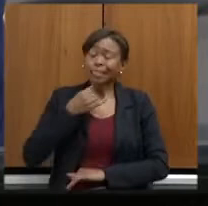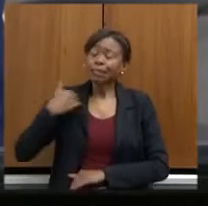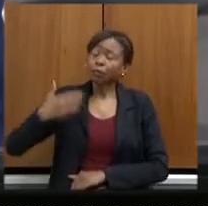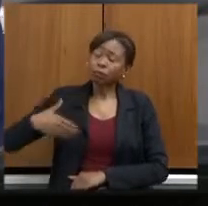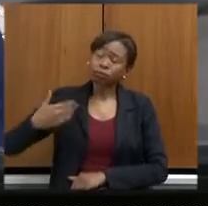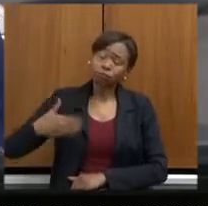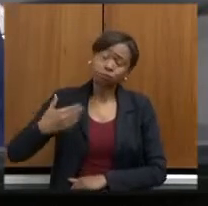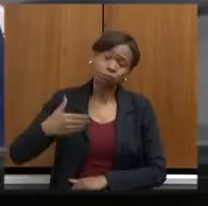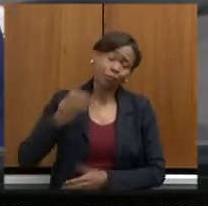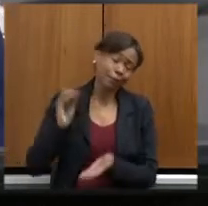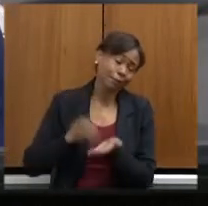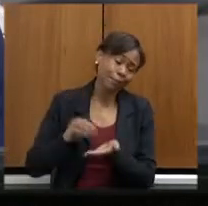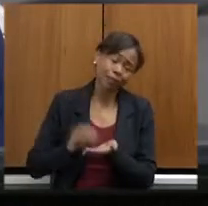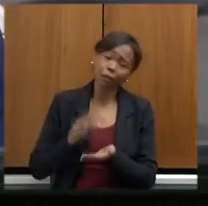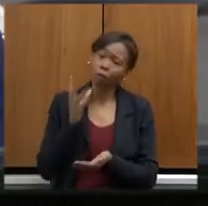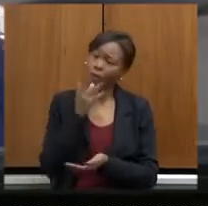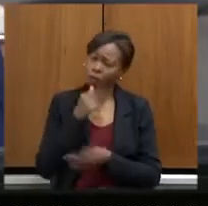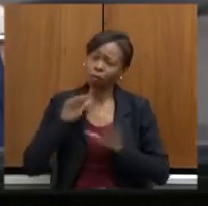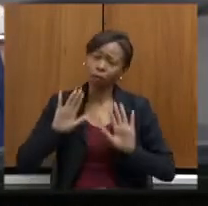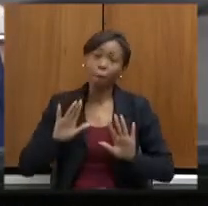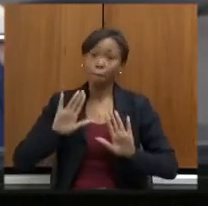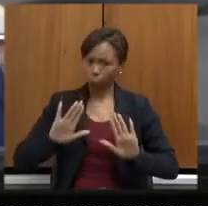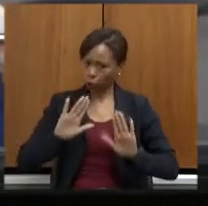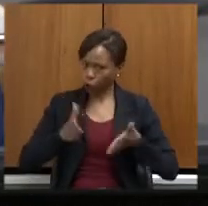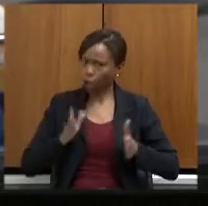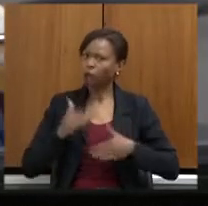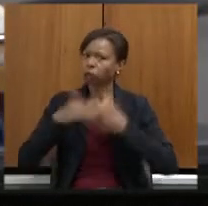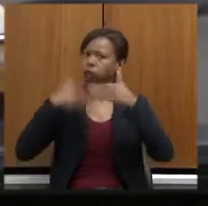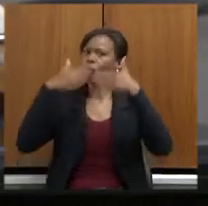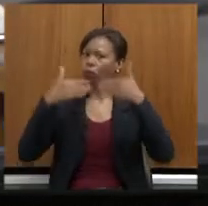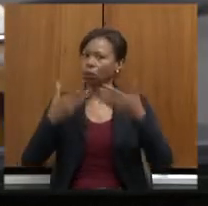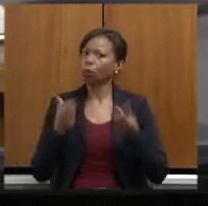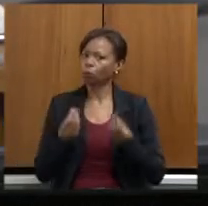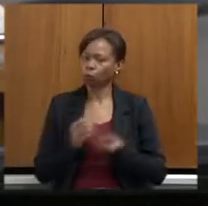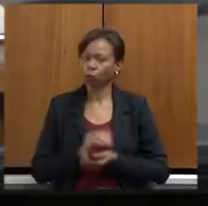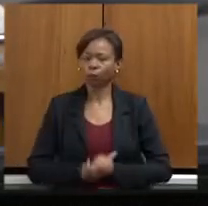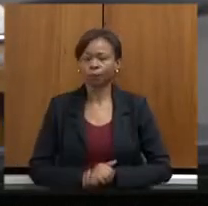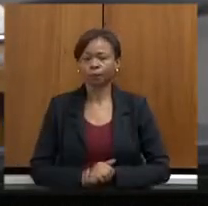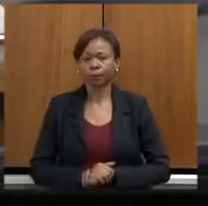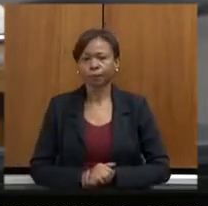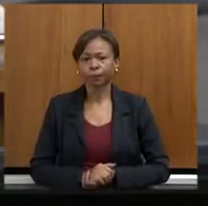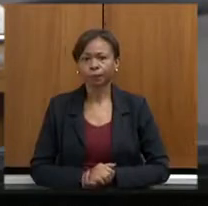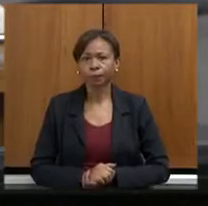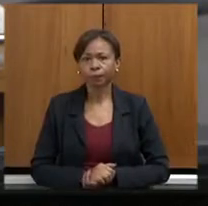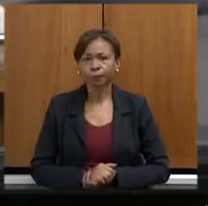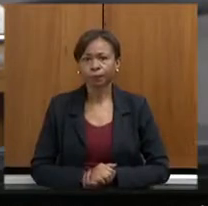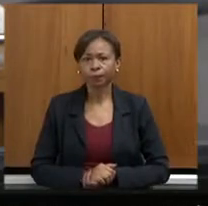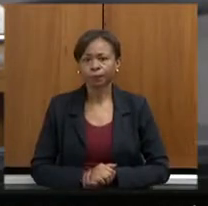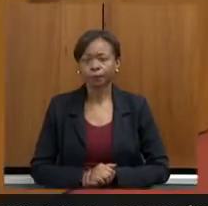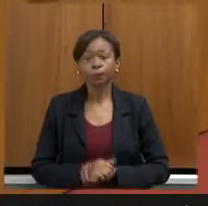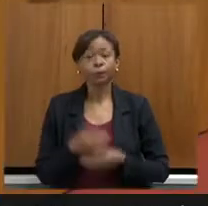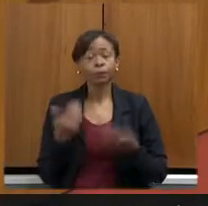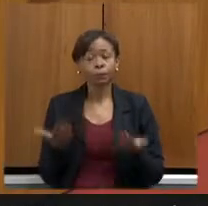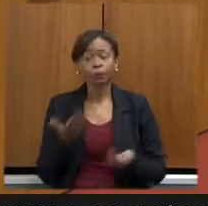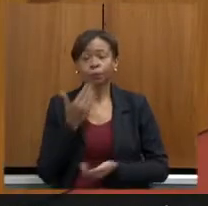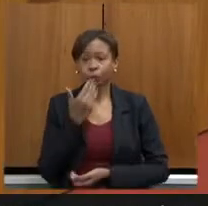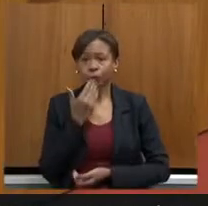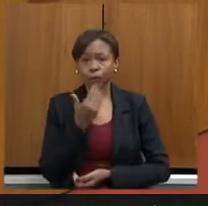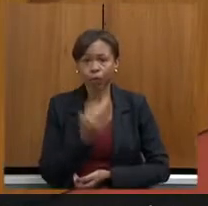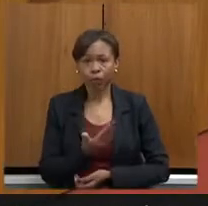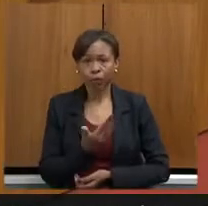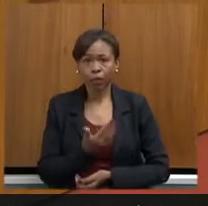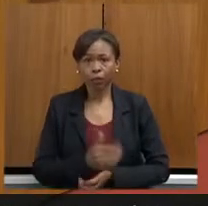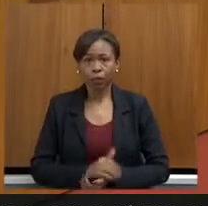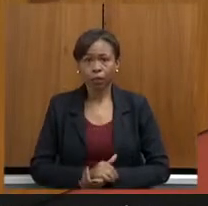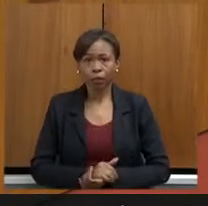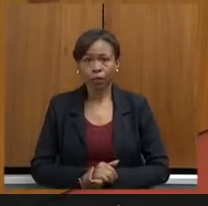a caminhar ainda o volume nos bastante pode ter certeza que sim tá eu gostaria de pedir